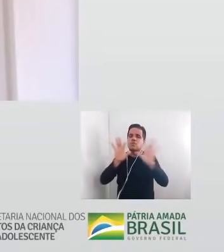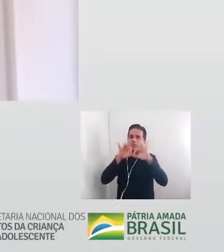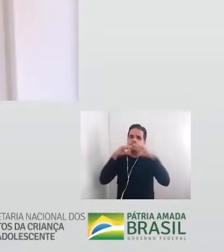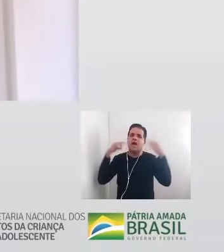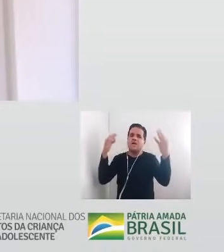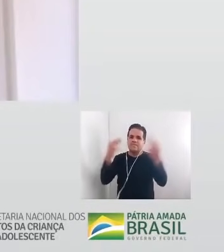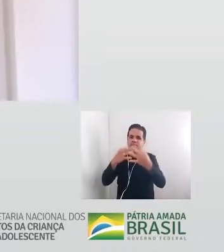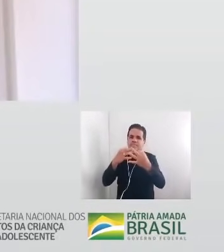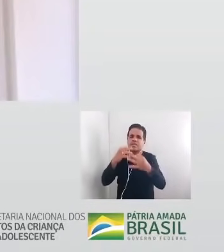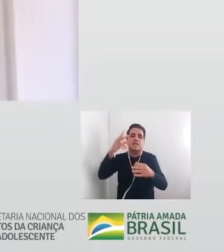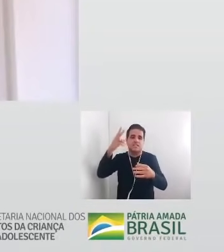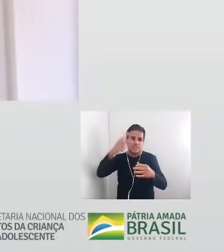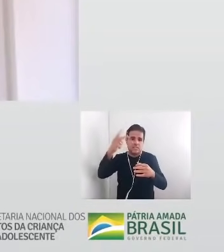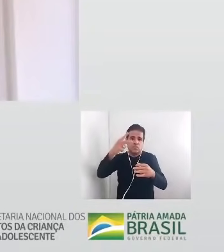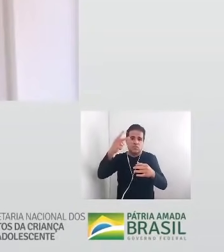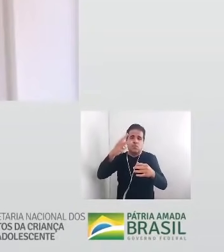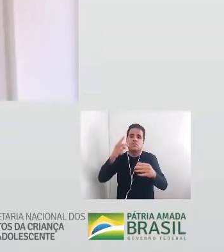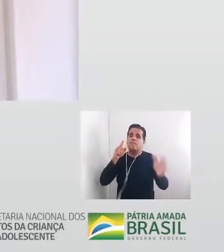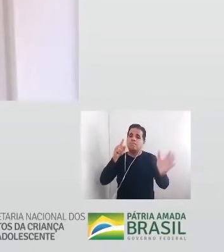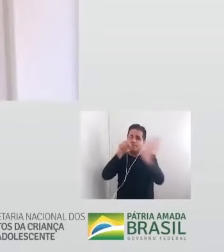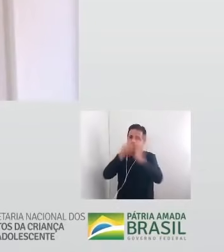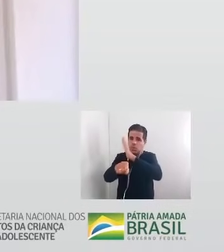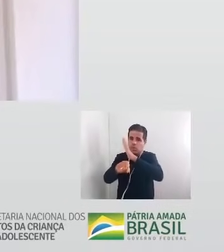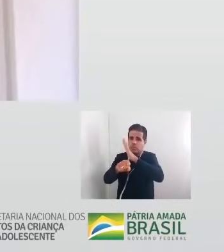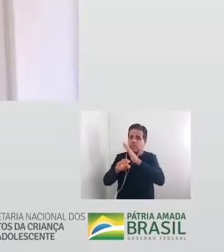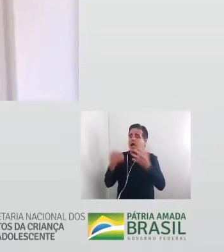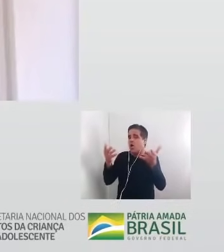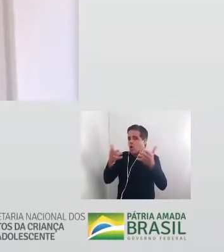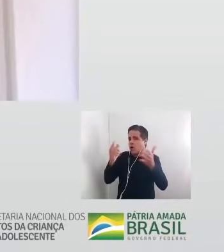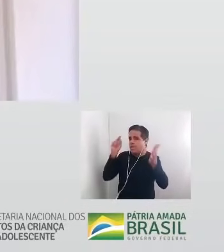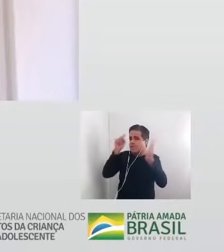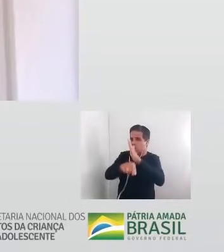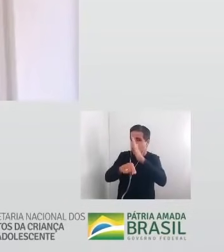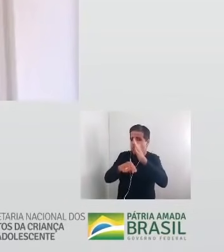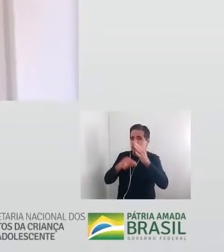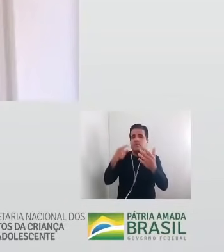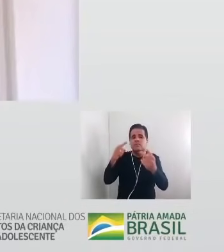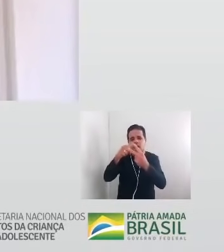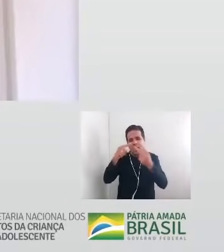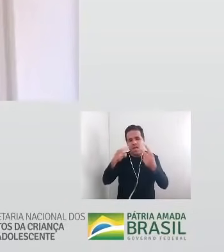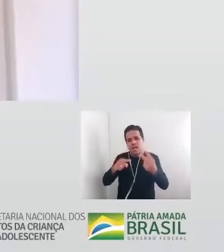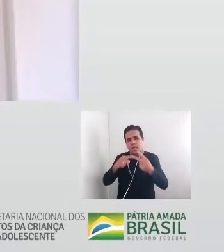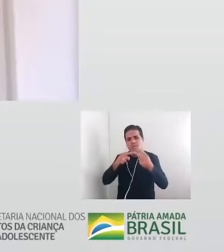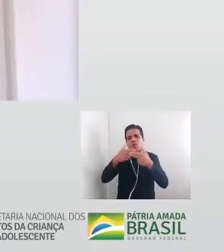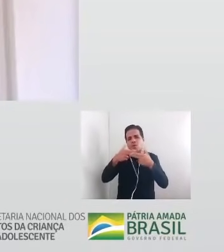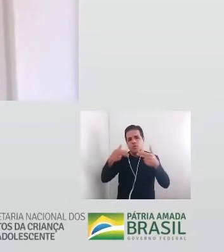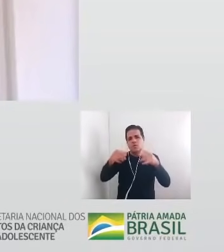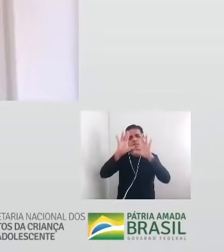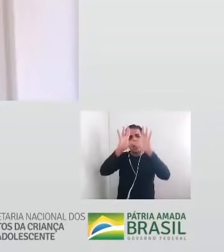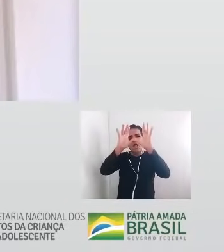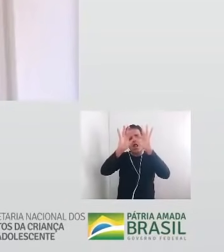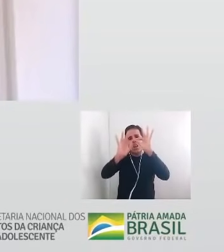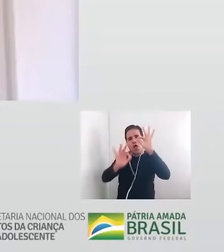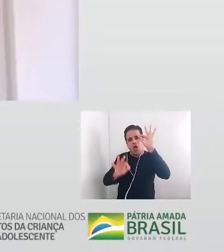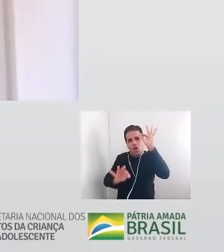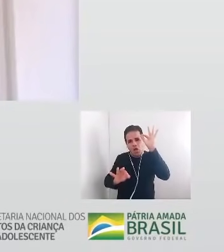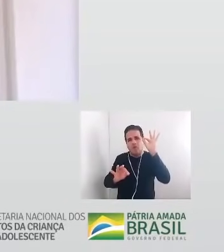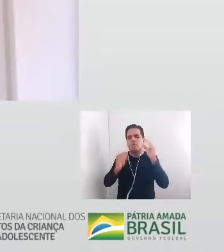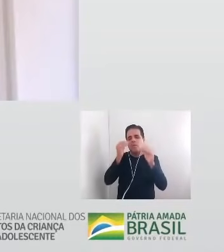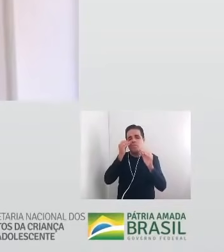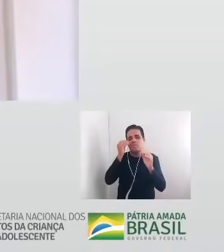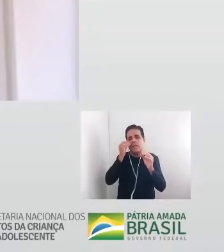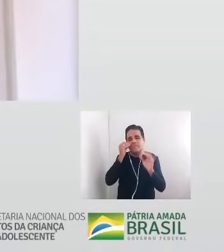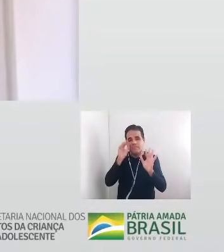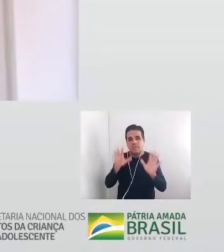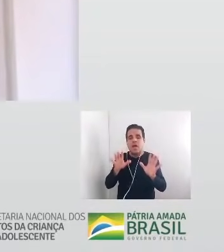para a segunda pergunta, e nesta pergunta nós temos algumas indagações. É um pouco longa, mas vamos aqui.